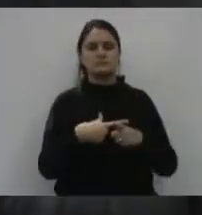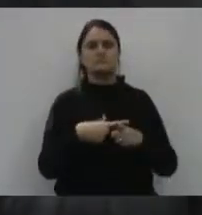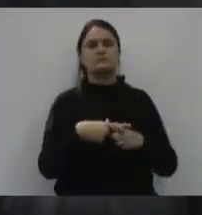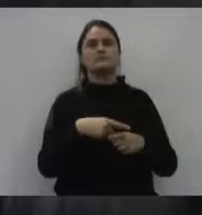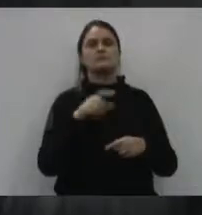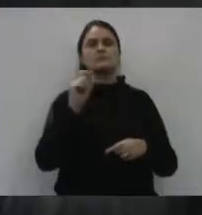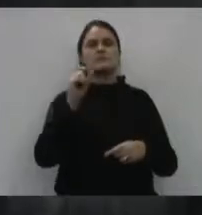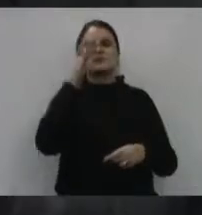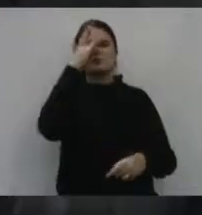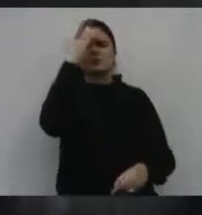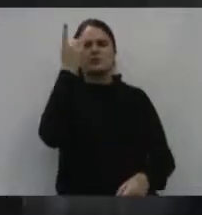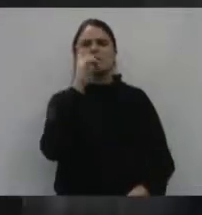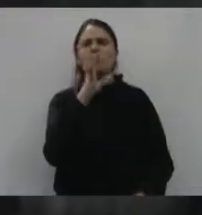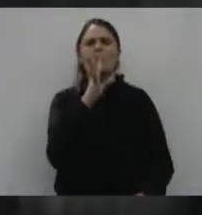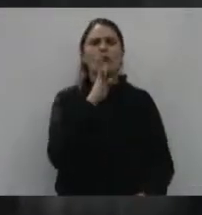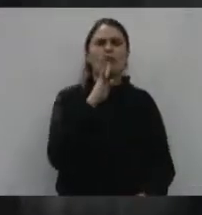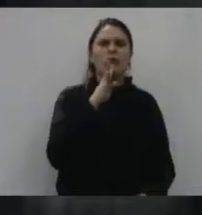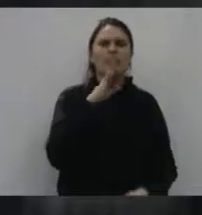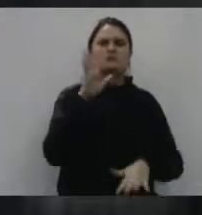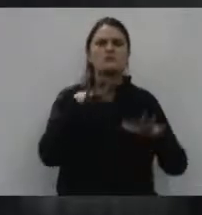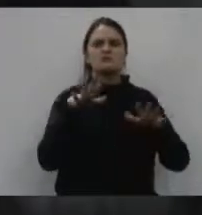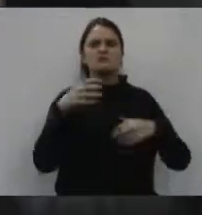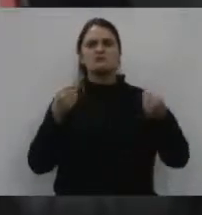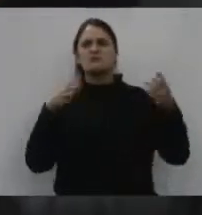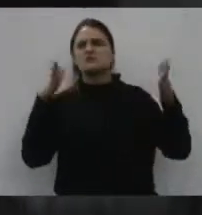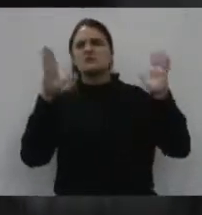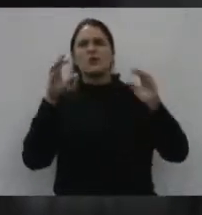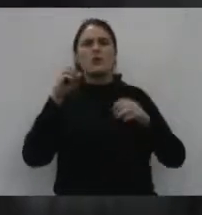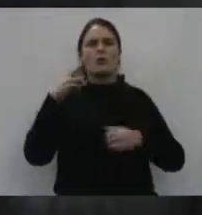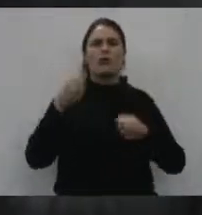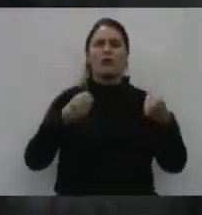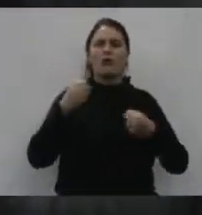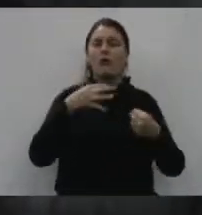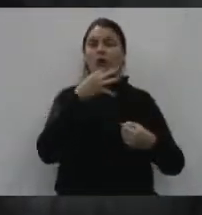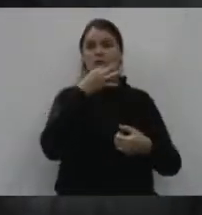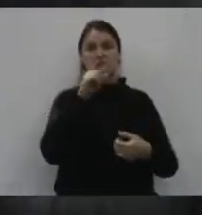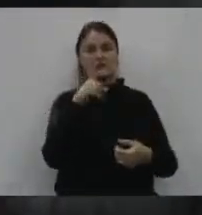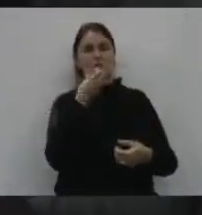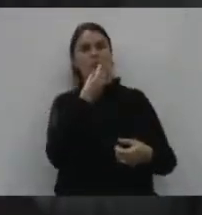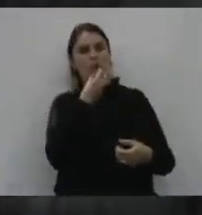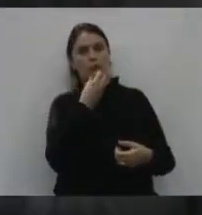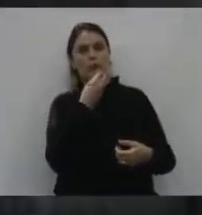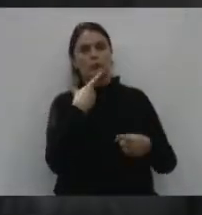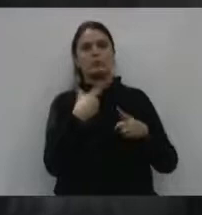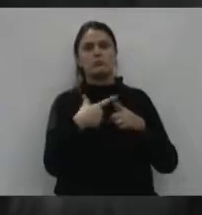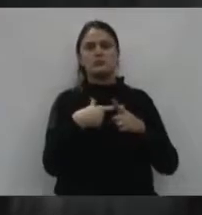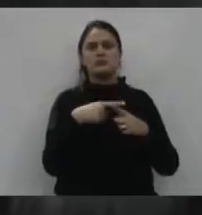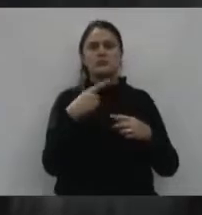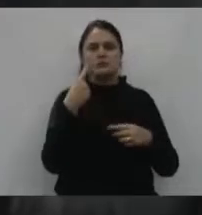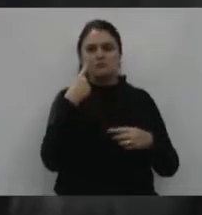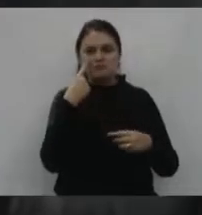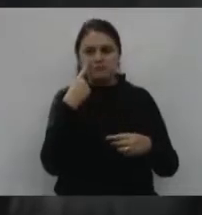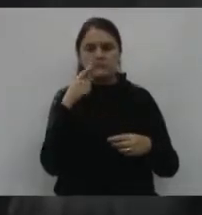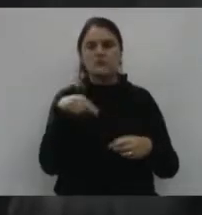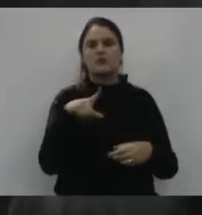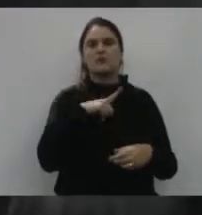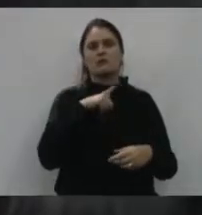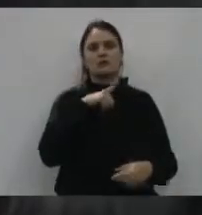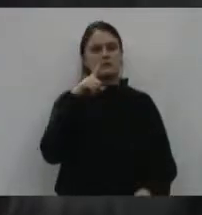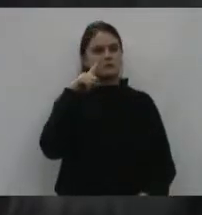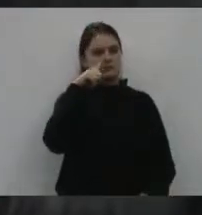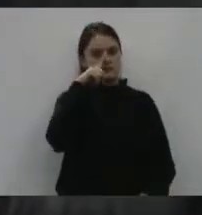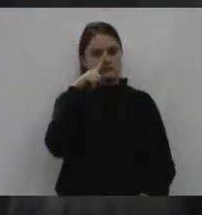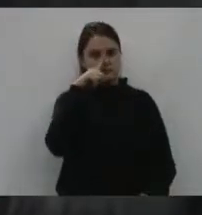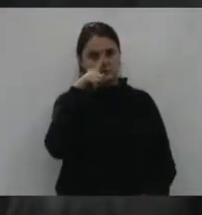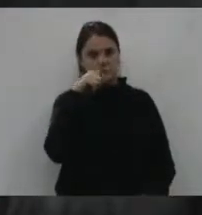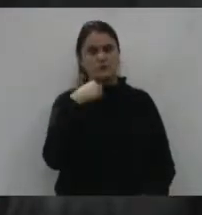trecho, principalmente os desavisados, que às vezes viajam e acham que está bom, porque vem certos trechos de estradas razoáveis. E aqui é